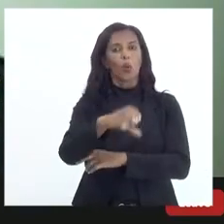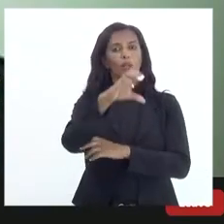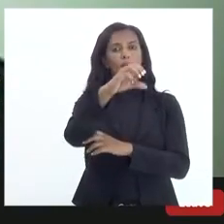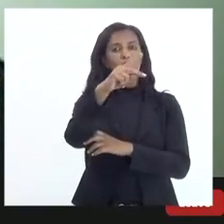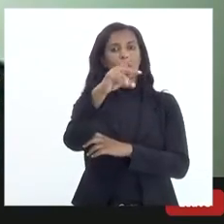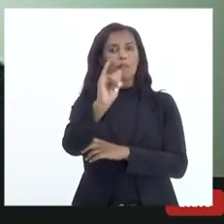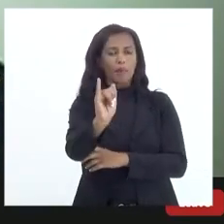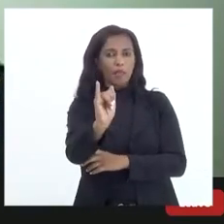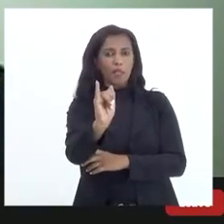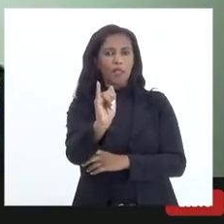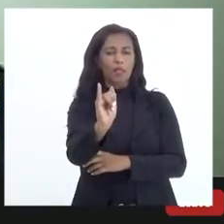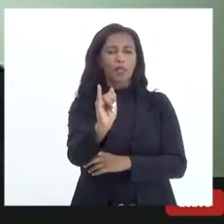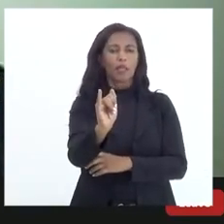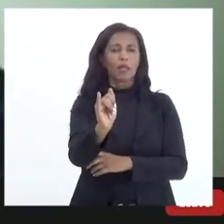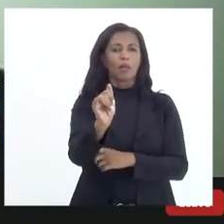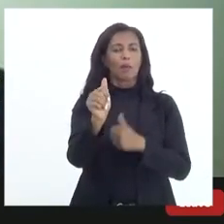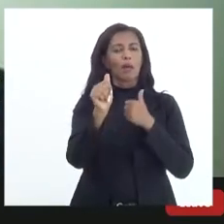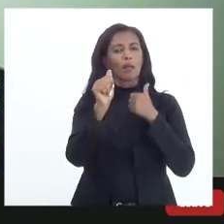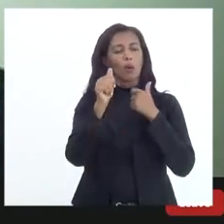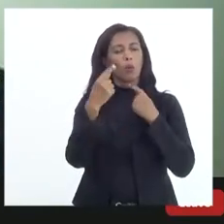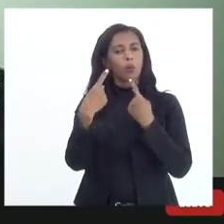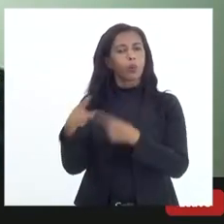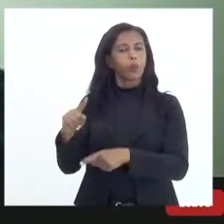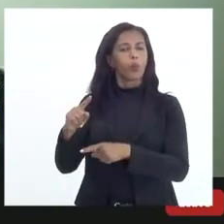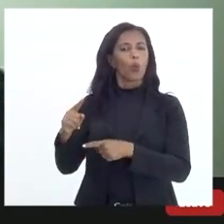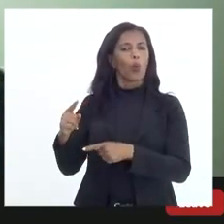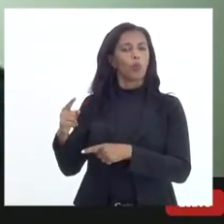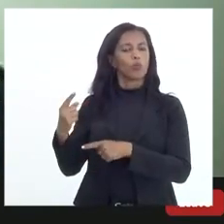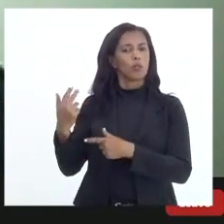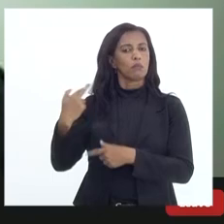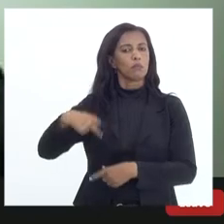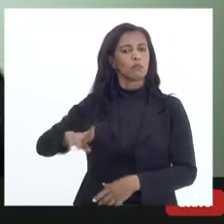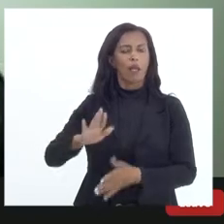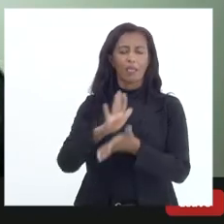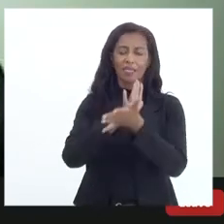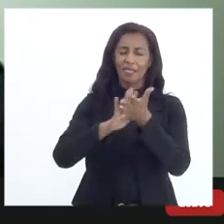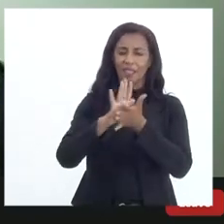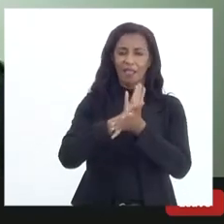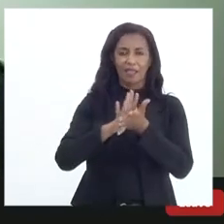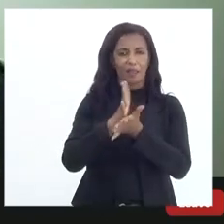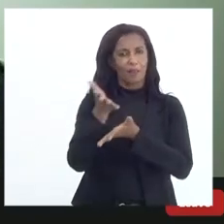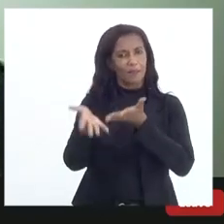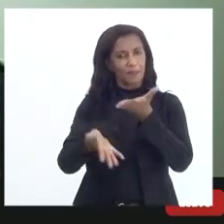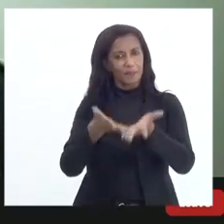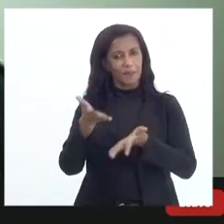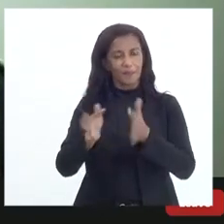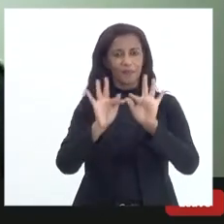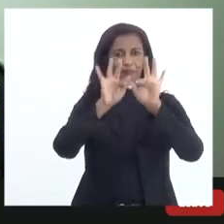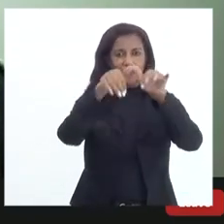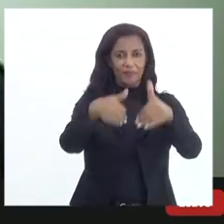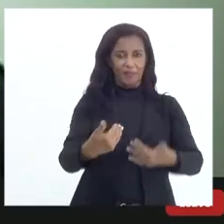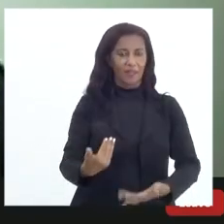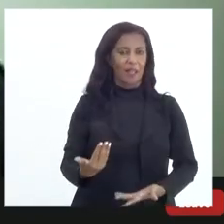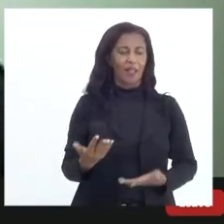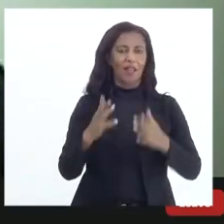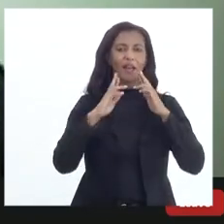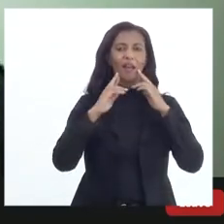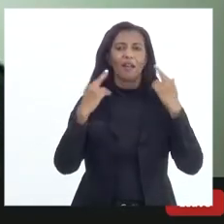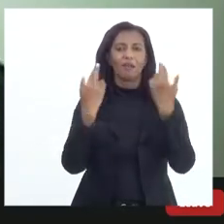da CPI para o enfrentamento à intolerância religiosa. Nada mais havendo a tratar, declaro encerrada a presente